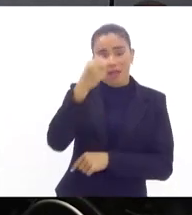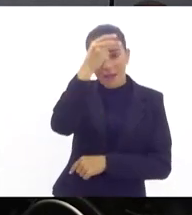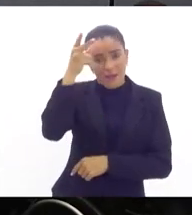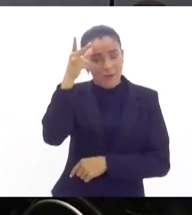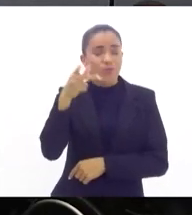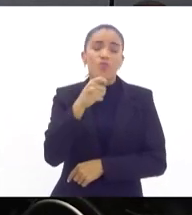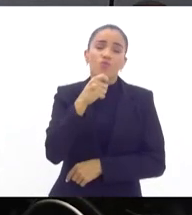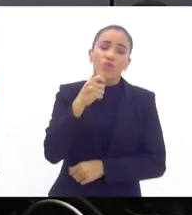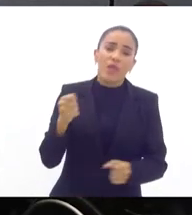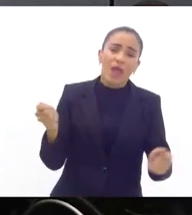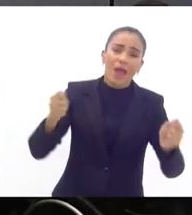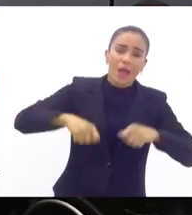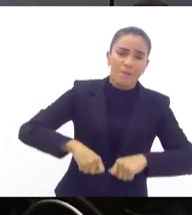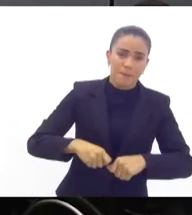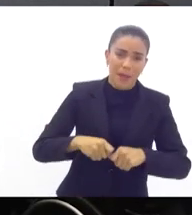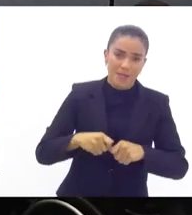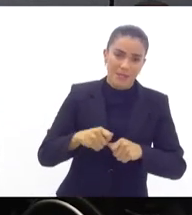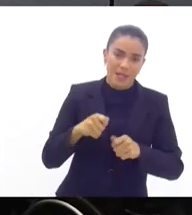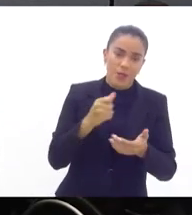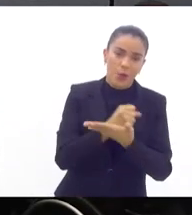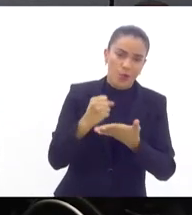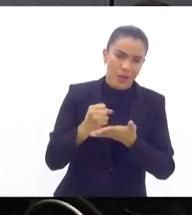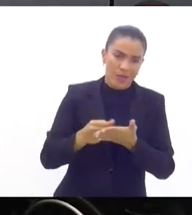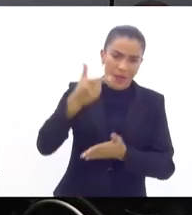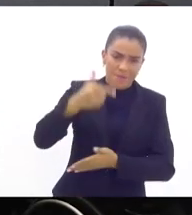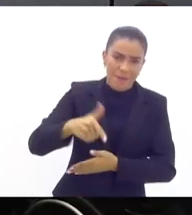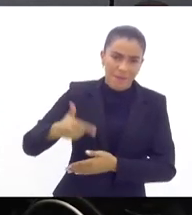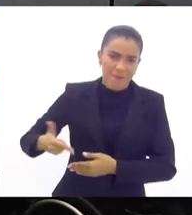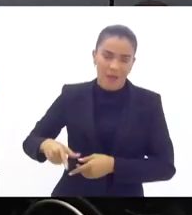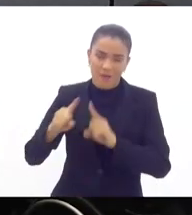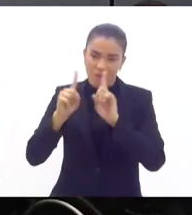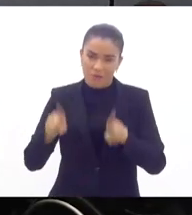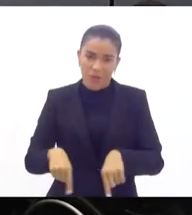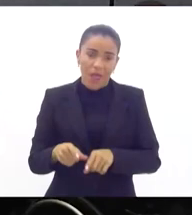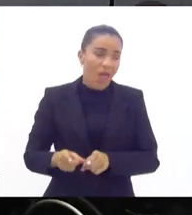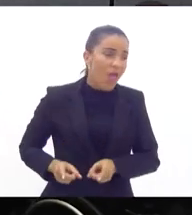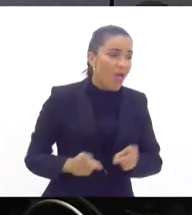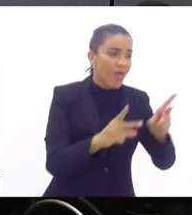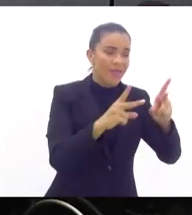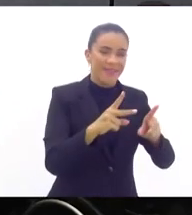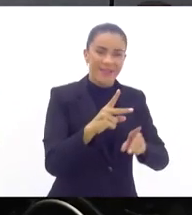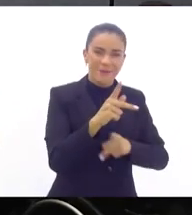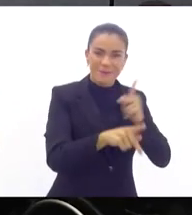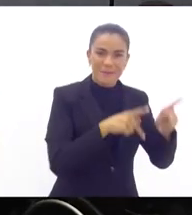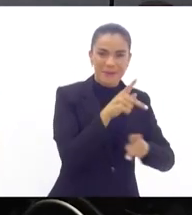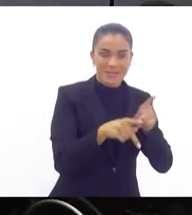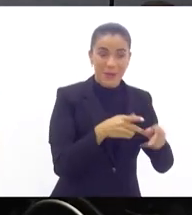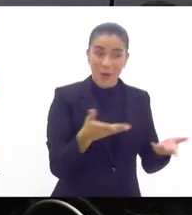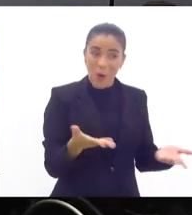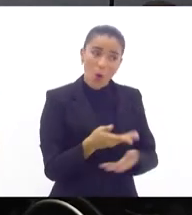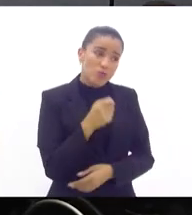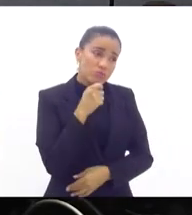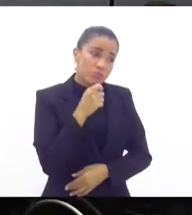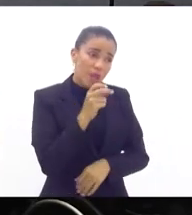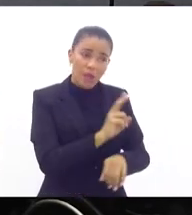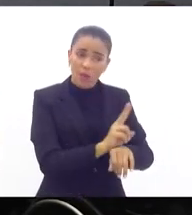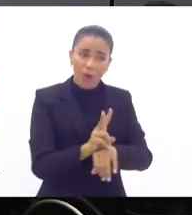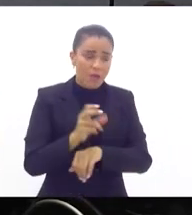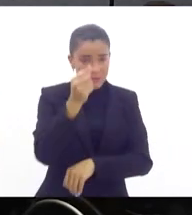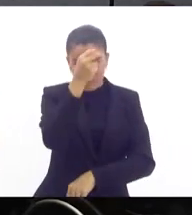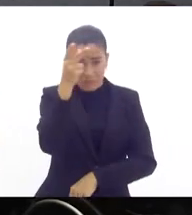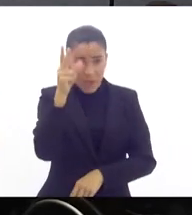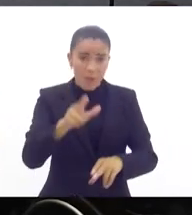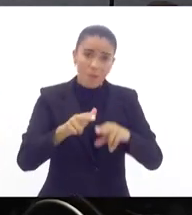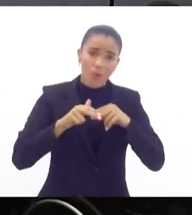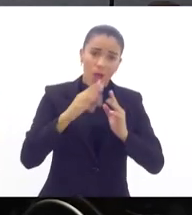capacidade de ampliar seus quadros é vender para a população de bem que hoje só não há mais guarda nas ruas